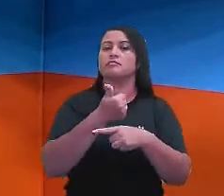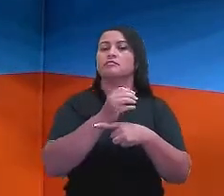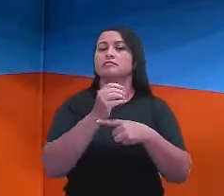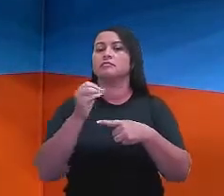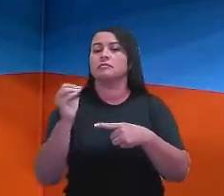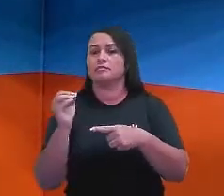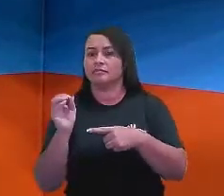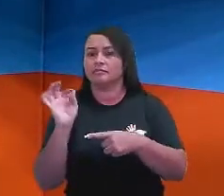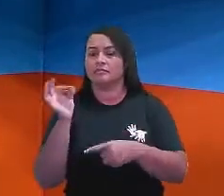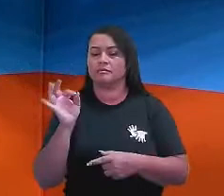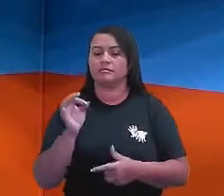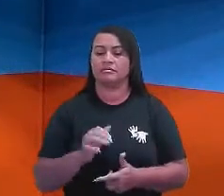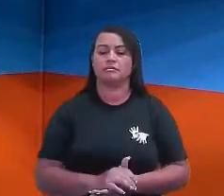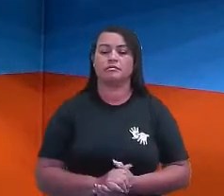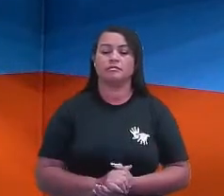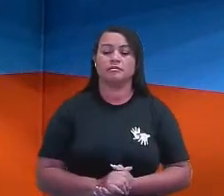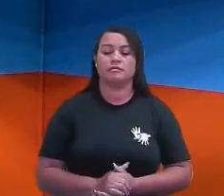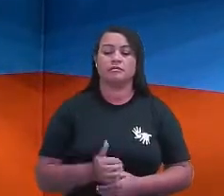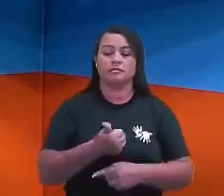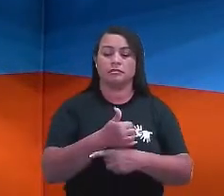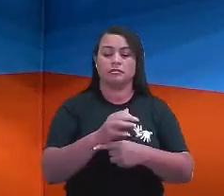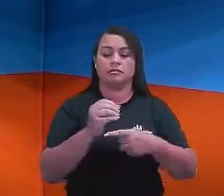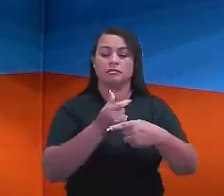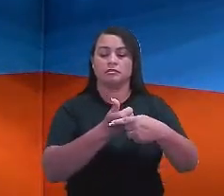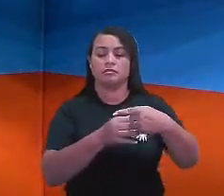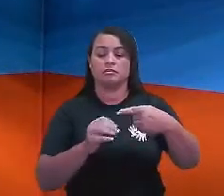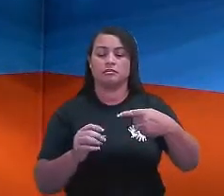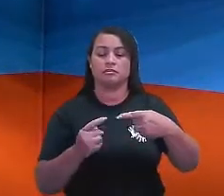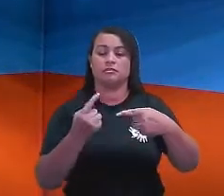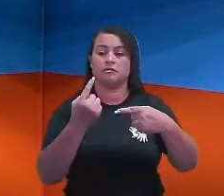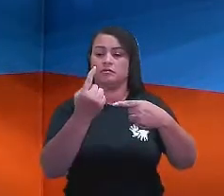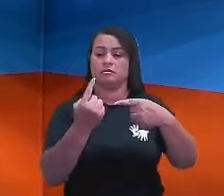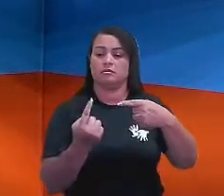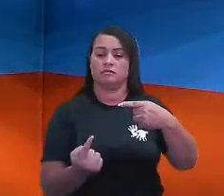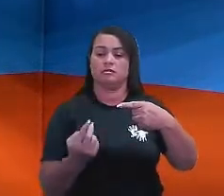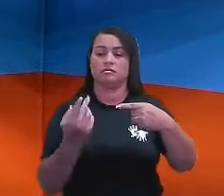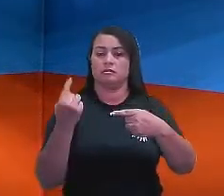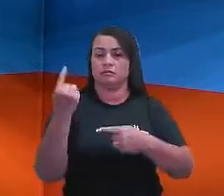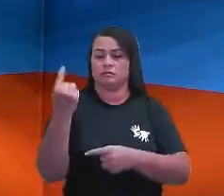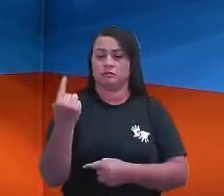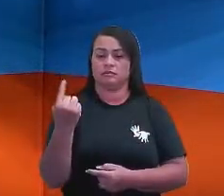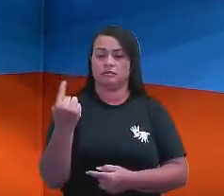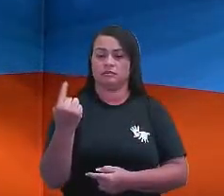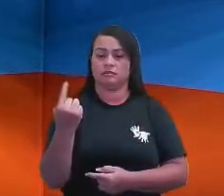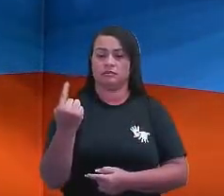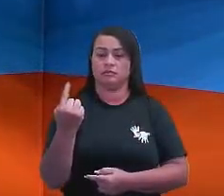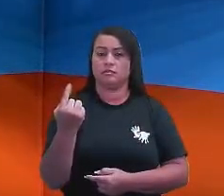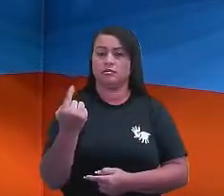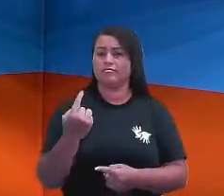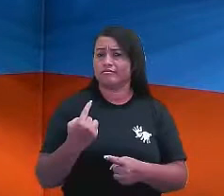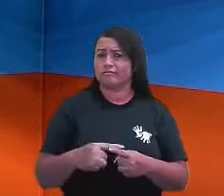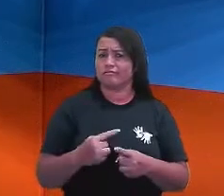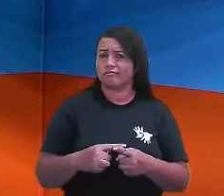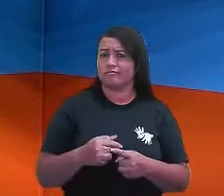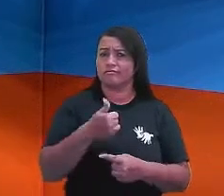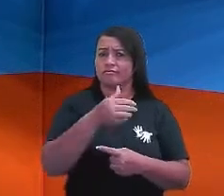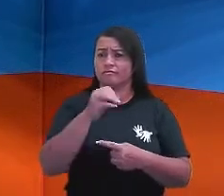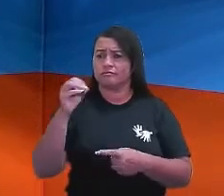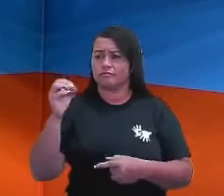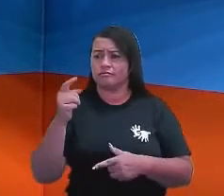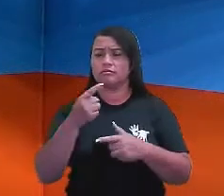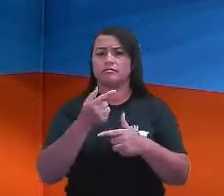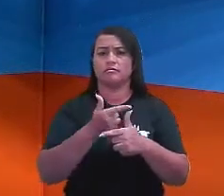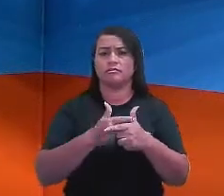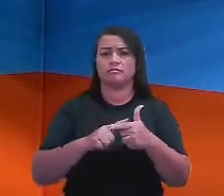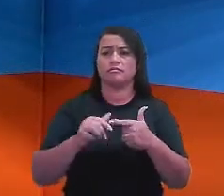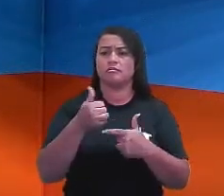de 100. Então, ó, 100 sobre 100 é igual a 1 sobre 1, que é igual a 1. Por que isso? Porque 100 dividido por 100 vai